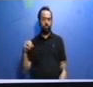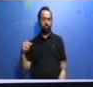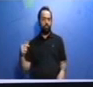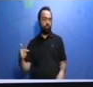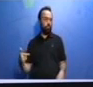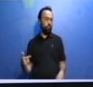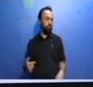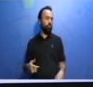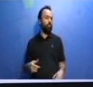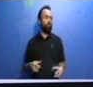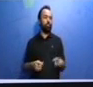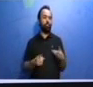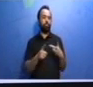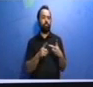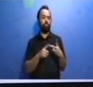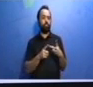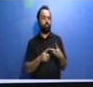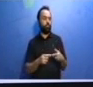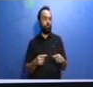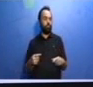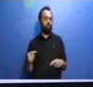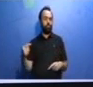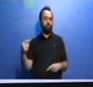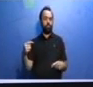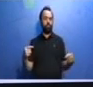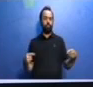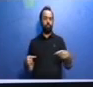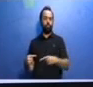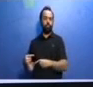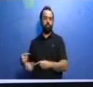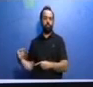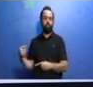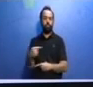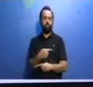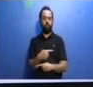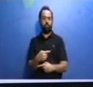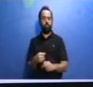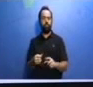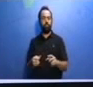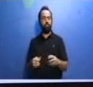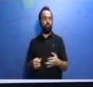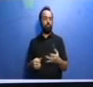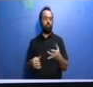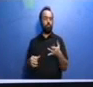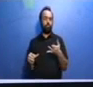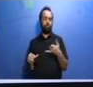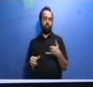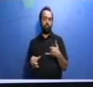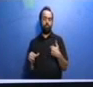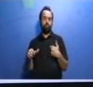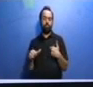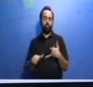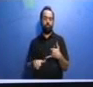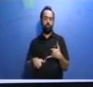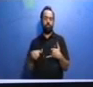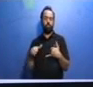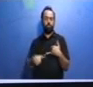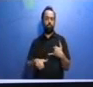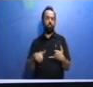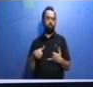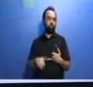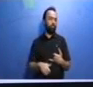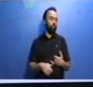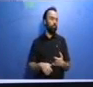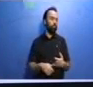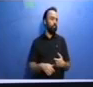vai ser reversível quando nos 2 sentidos da transformação dos reagentes para os produtos, ou seja, vai ser